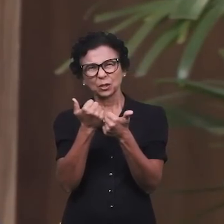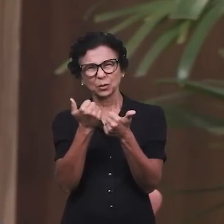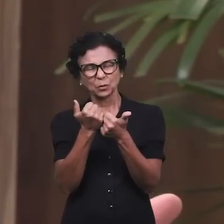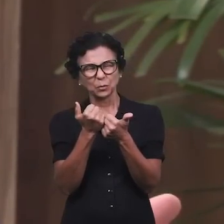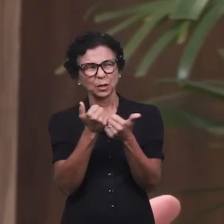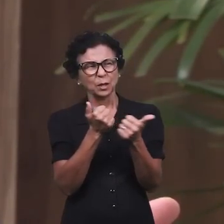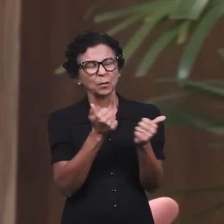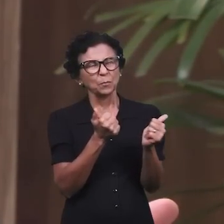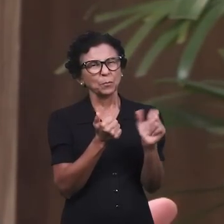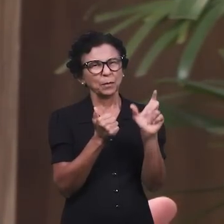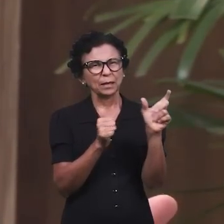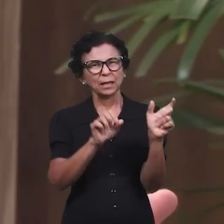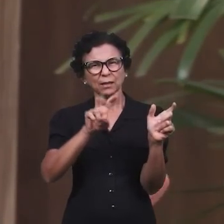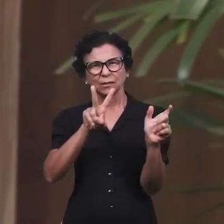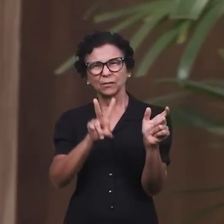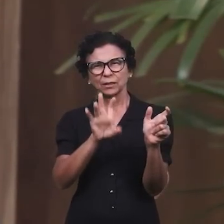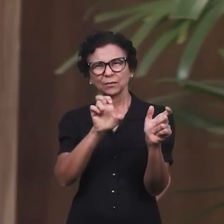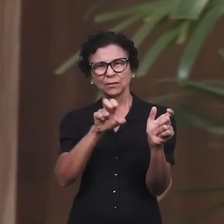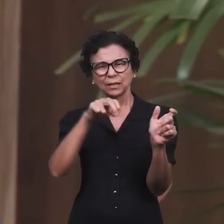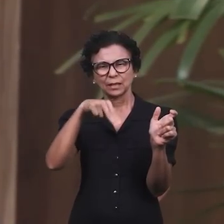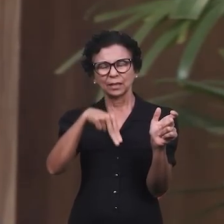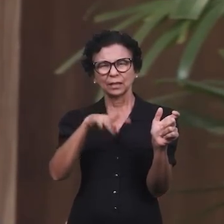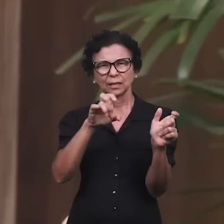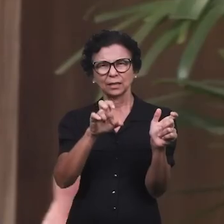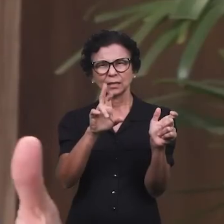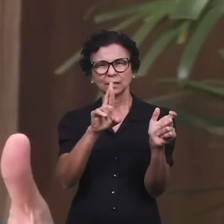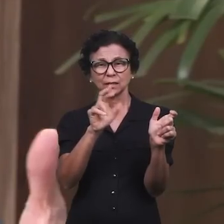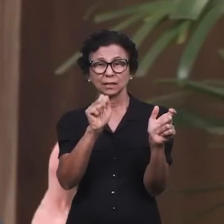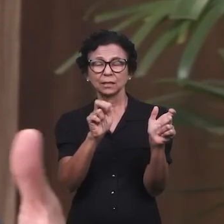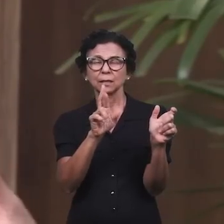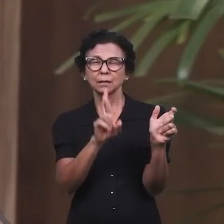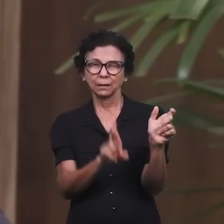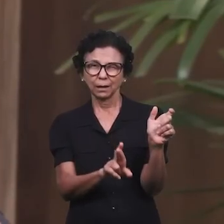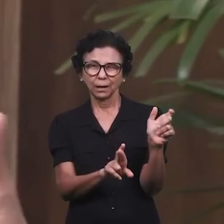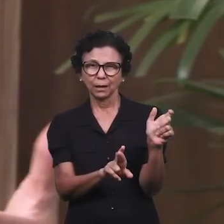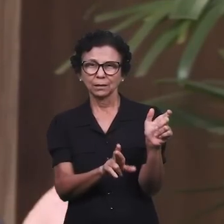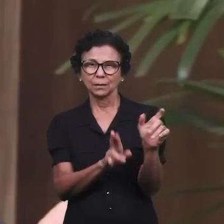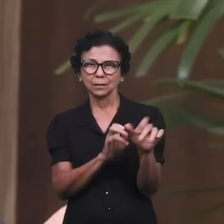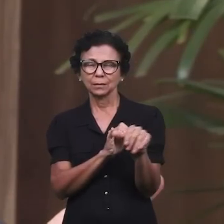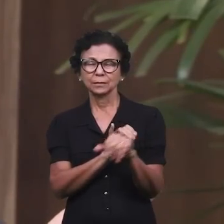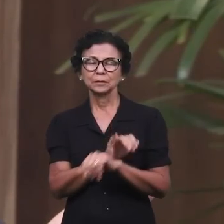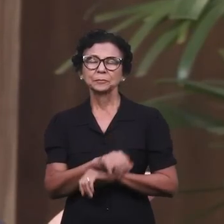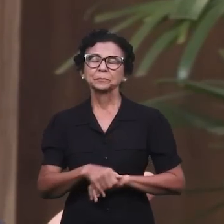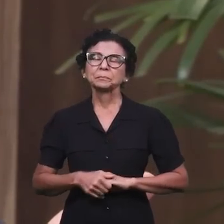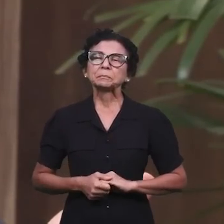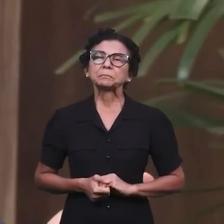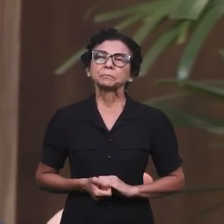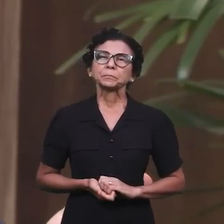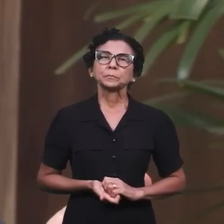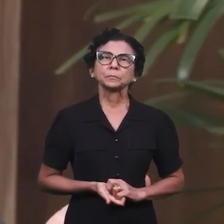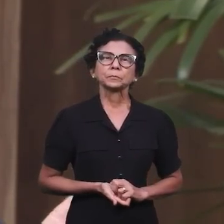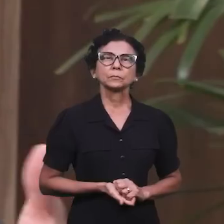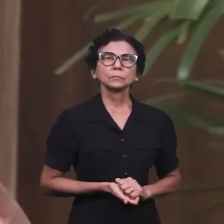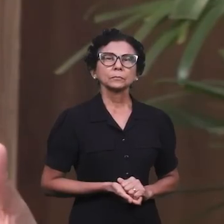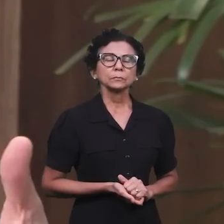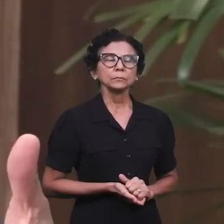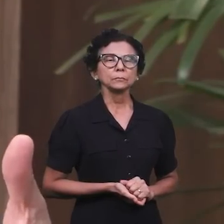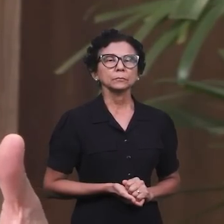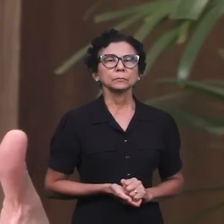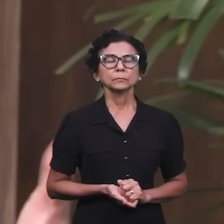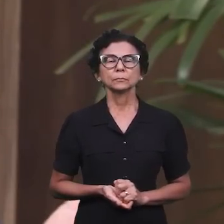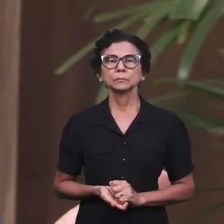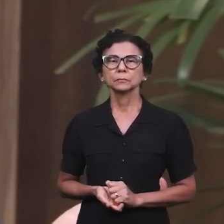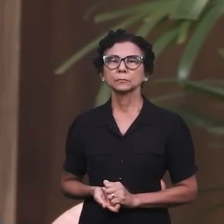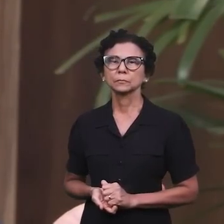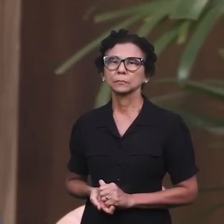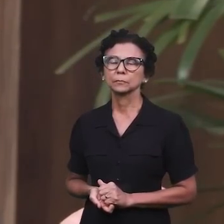o mesmo contexto, né? E nós vemos até em toda a palavra de Deus. Toda a palavra de Deus,